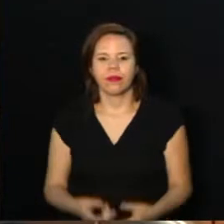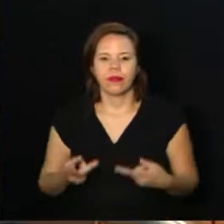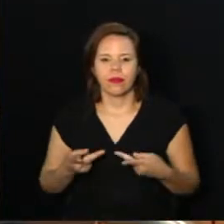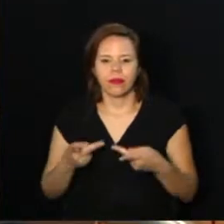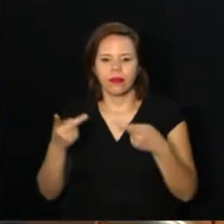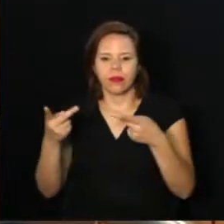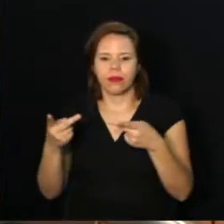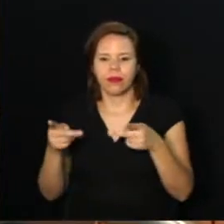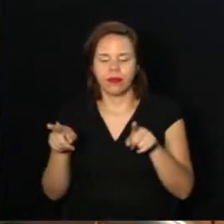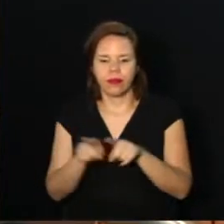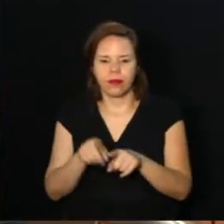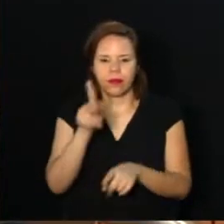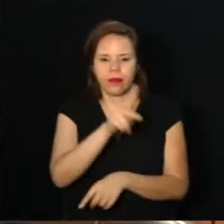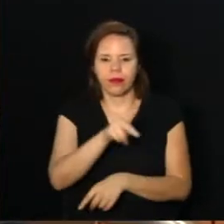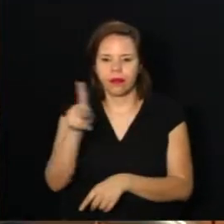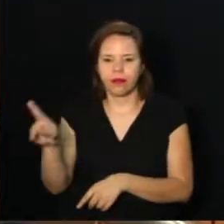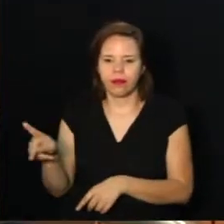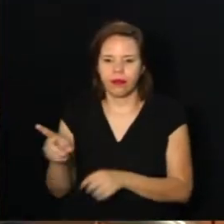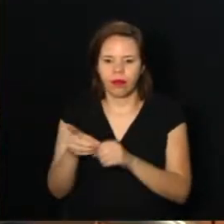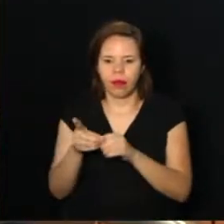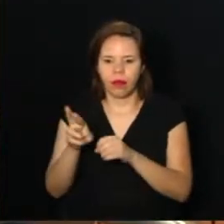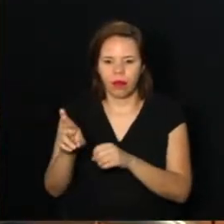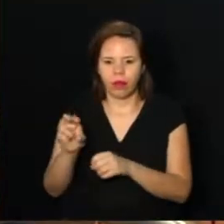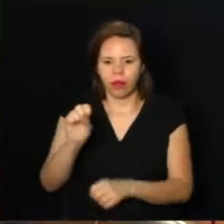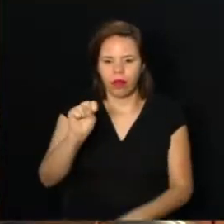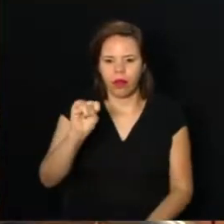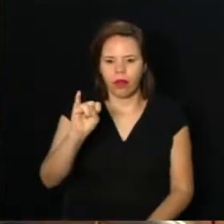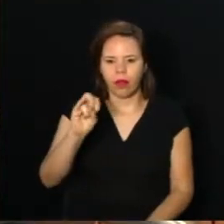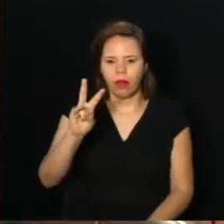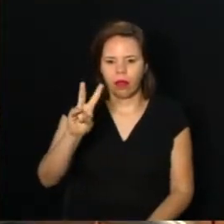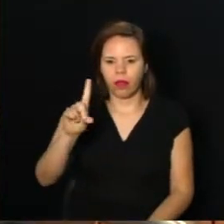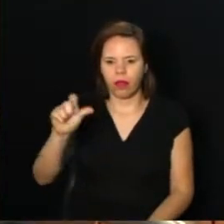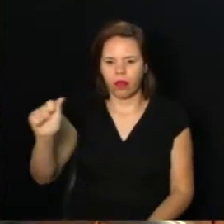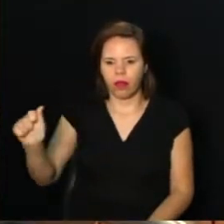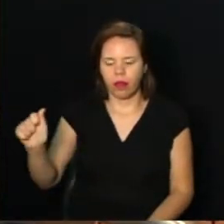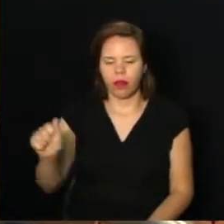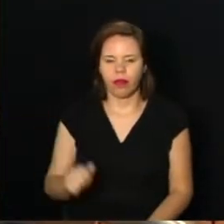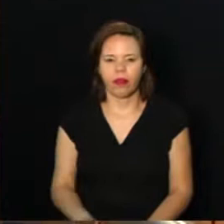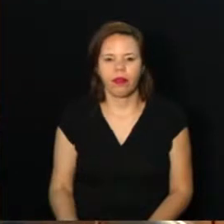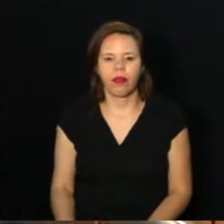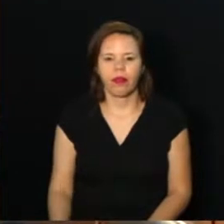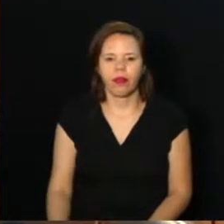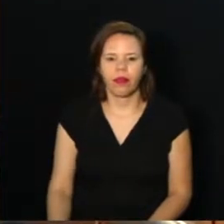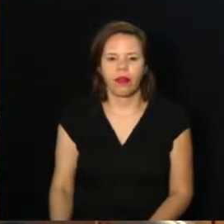Convidamos também a professora doutora Silvia Maria Ciasca,